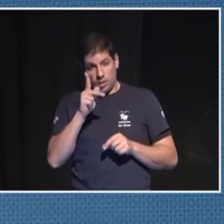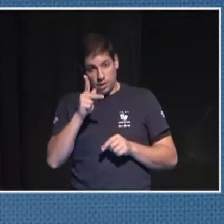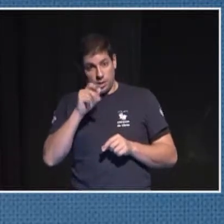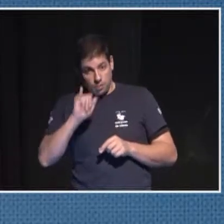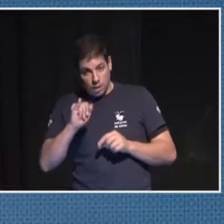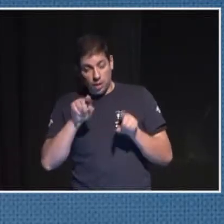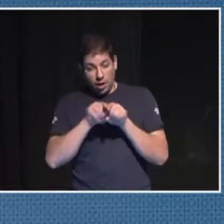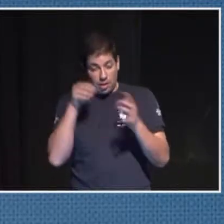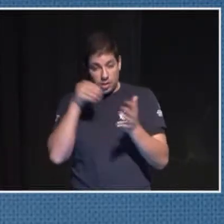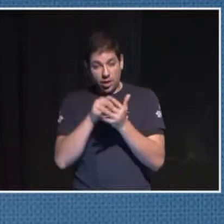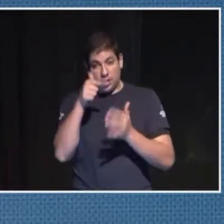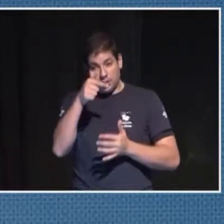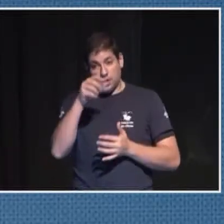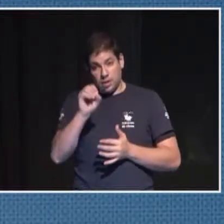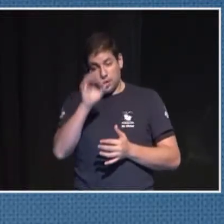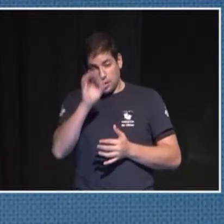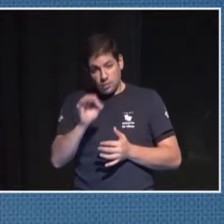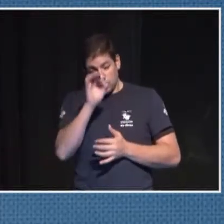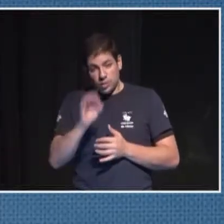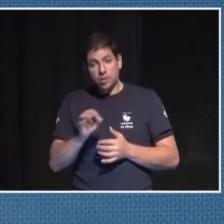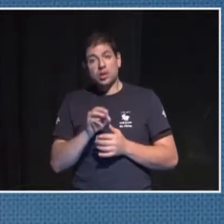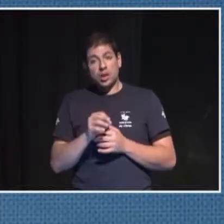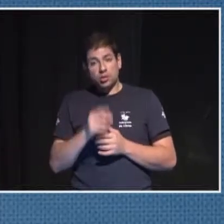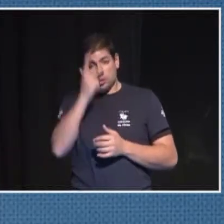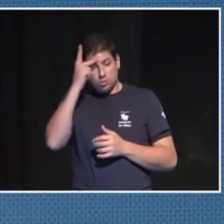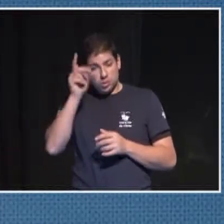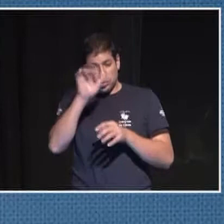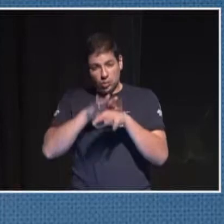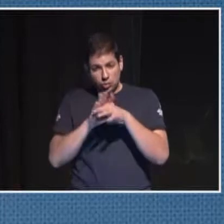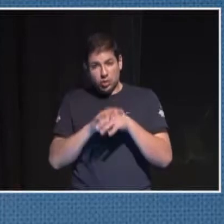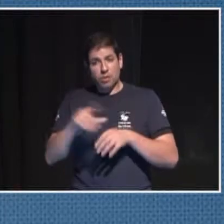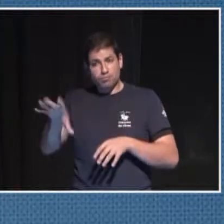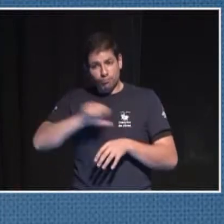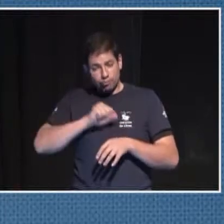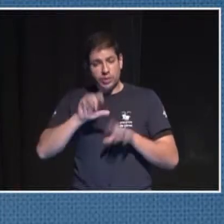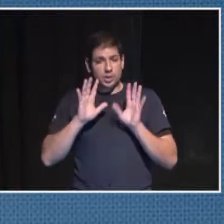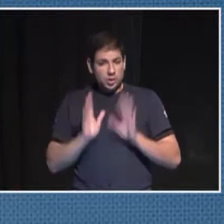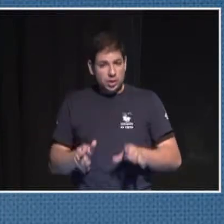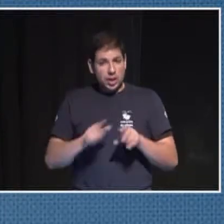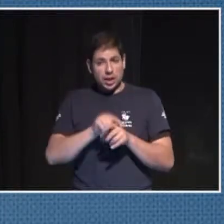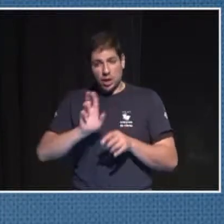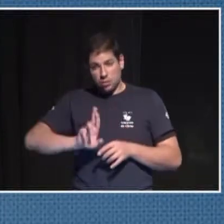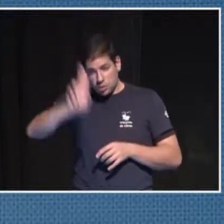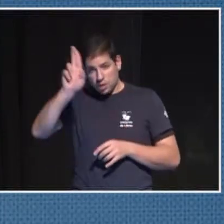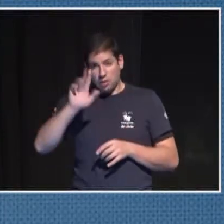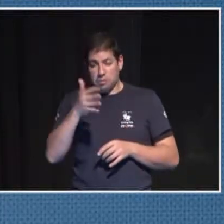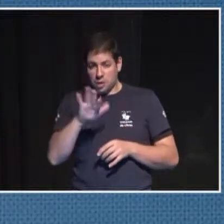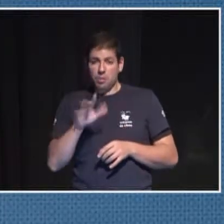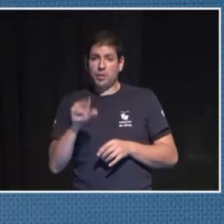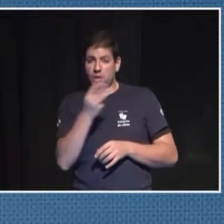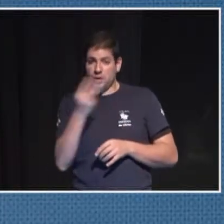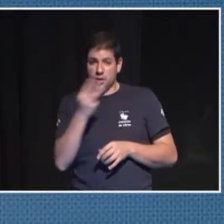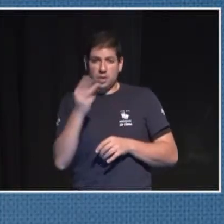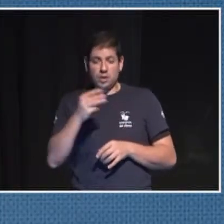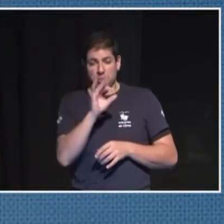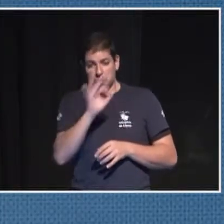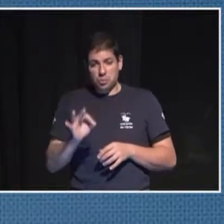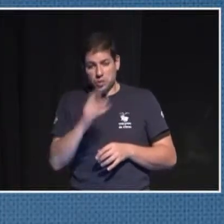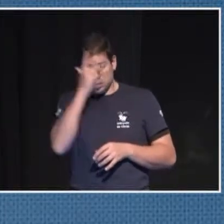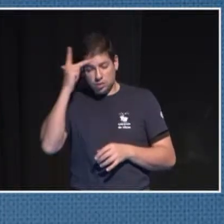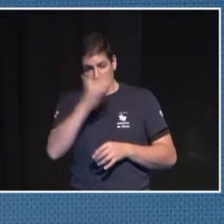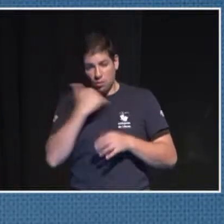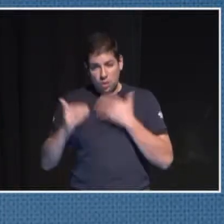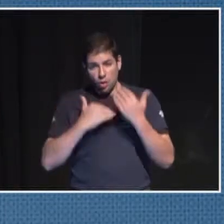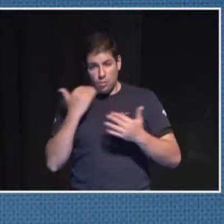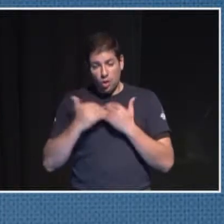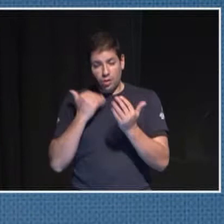70% dos pacientes com esclerose sistêmica e é responsável por cerca de 33% da mortalidade, causa